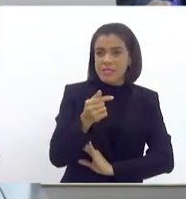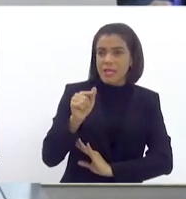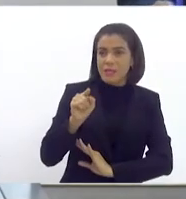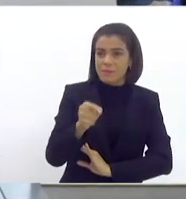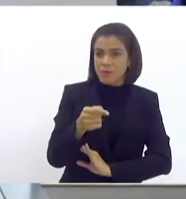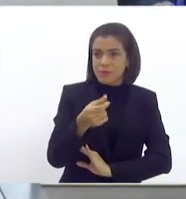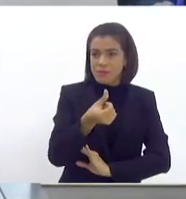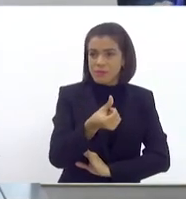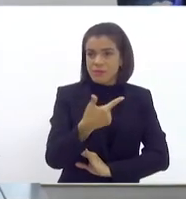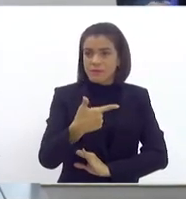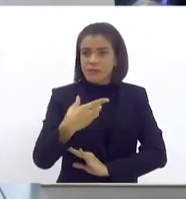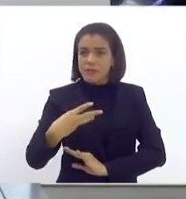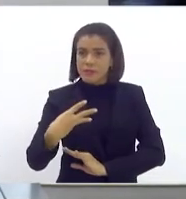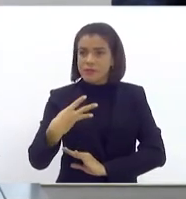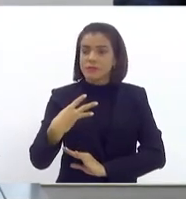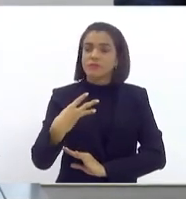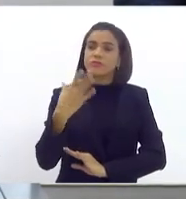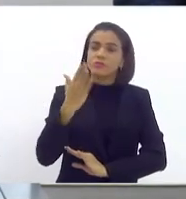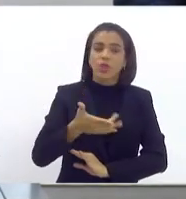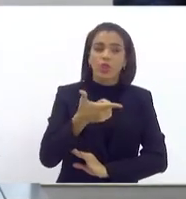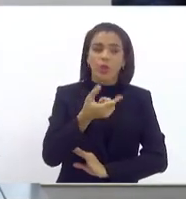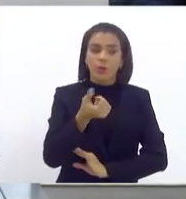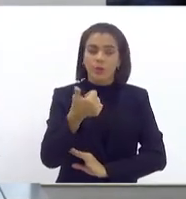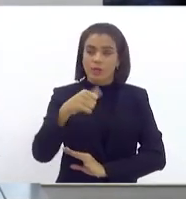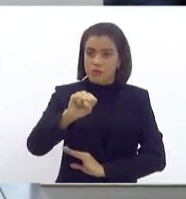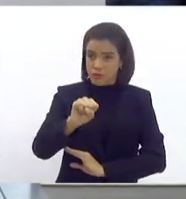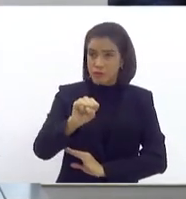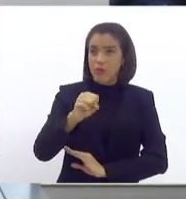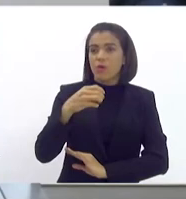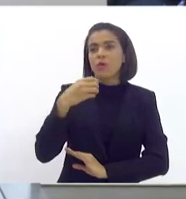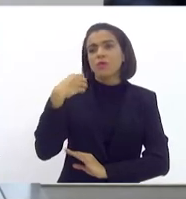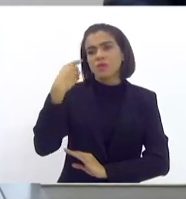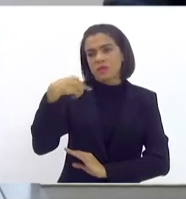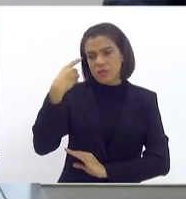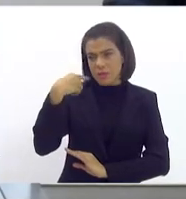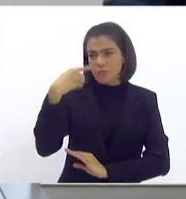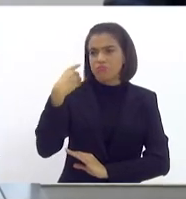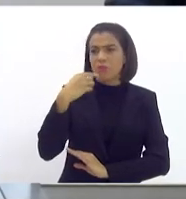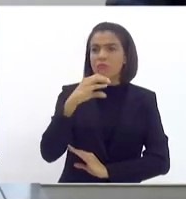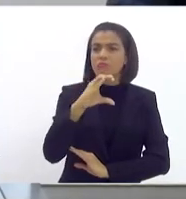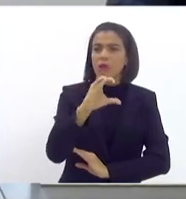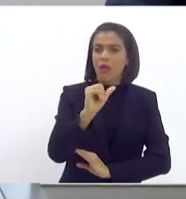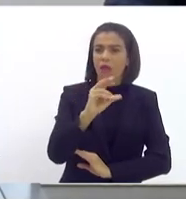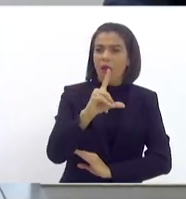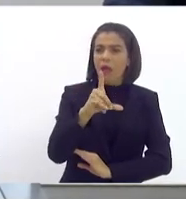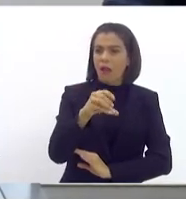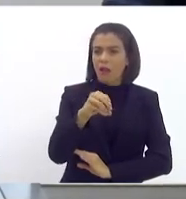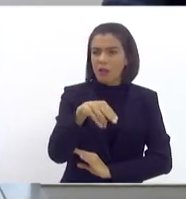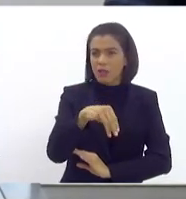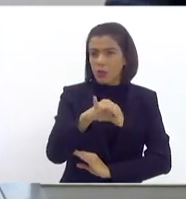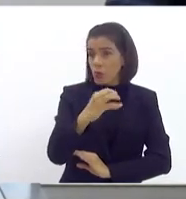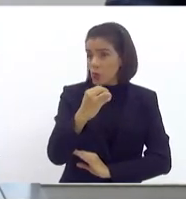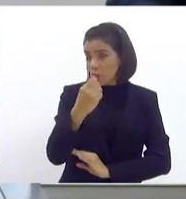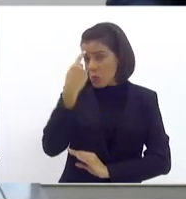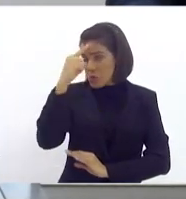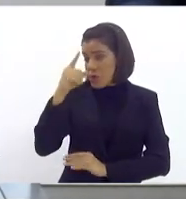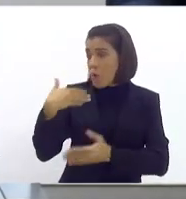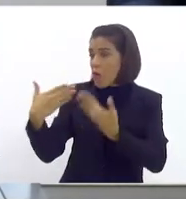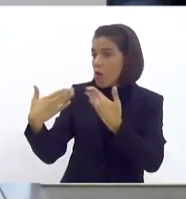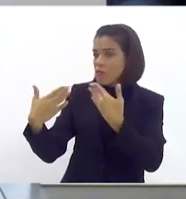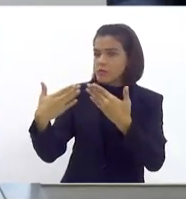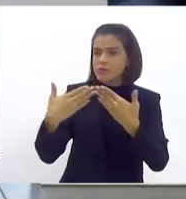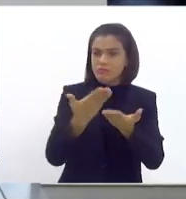fevereiro de 18. Então, o deputado Carlinhos de BNH conversou com alguns deputados ontem em plenário, não sei se conversou com Vossa Excelência,